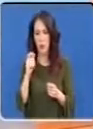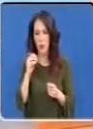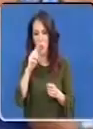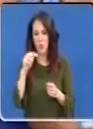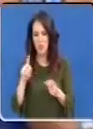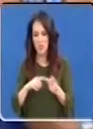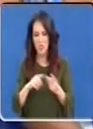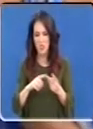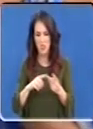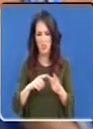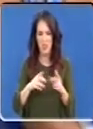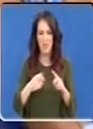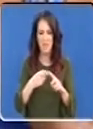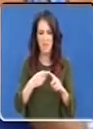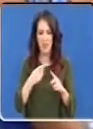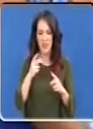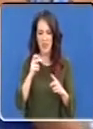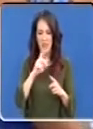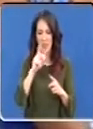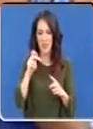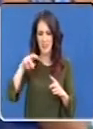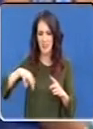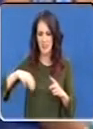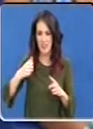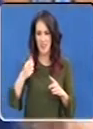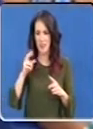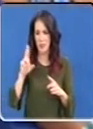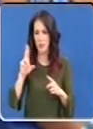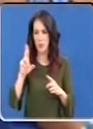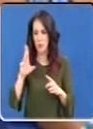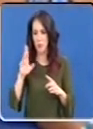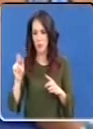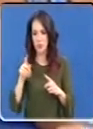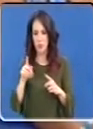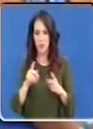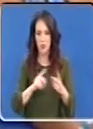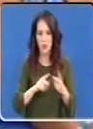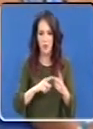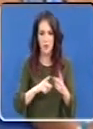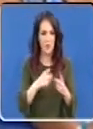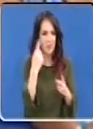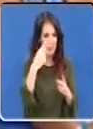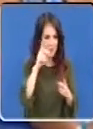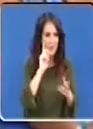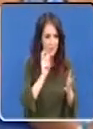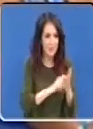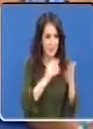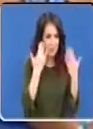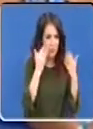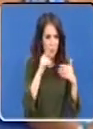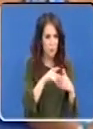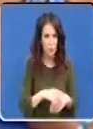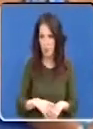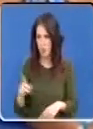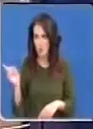da Zambuja. E o resto está no Facebook. Tens lá isso, no Facebook. Não, estás a ver? Mas vou pôr, vou criar eventos. Isto é